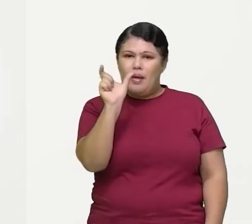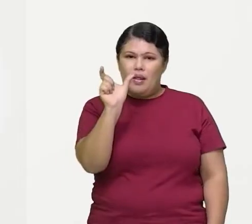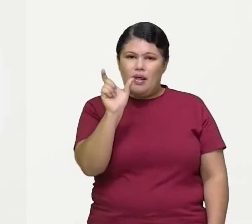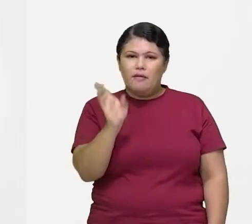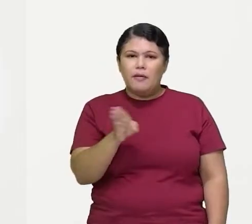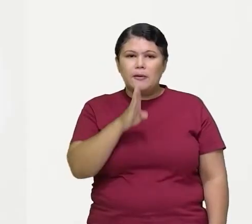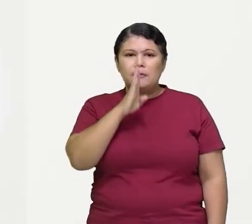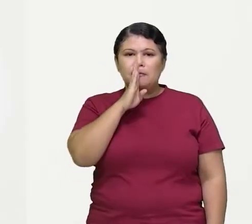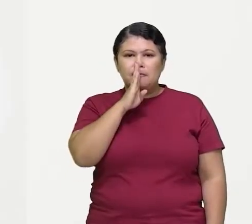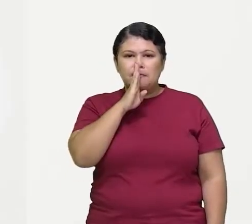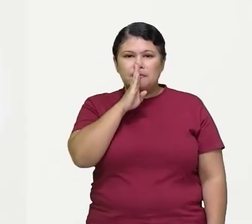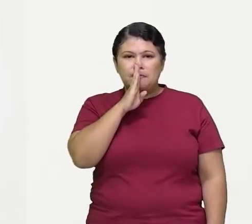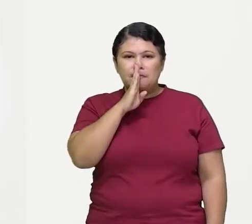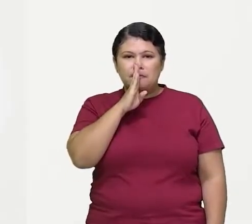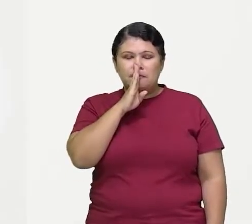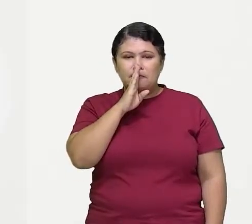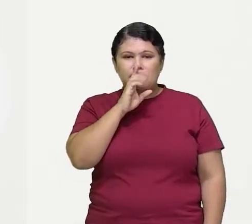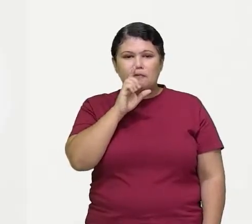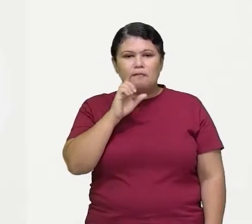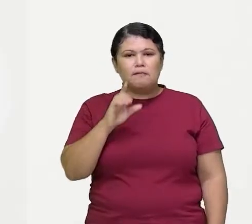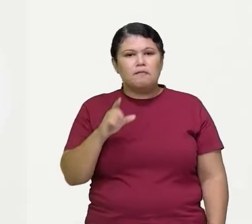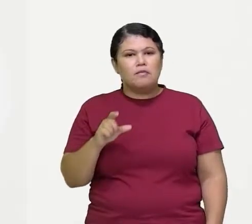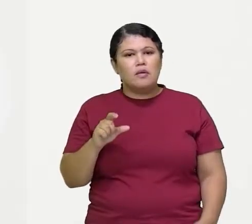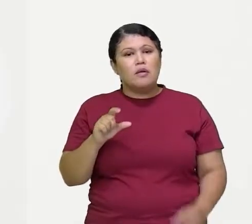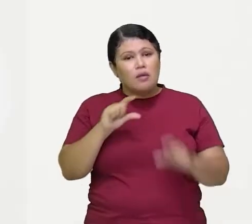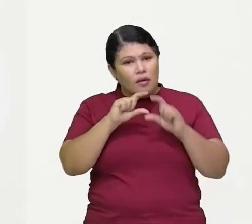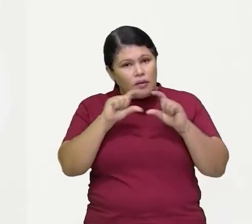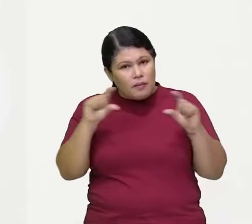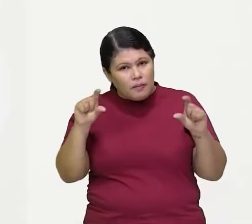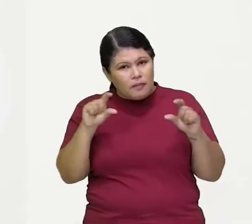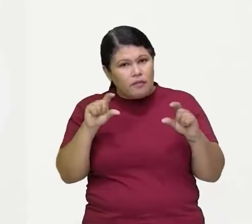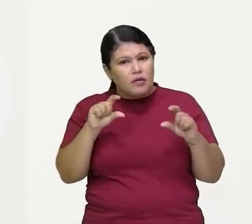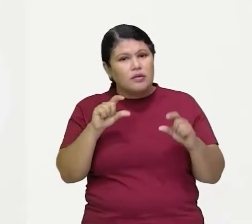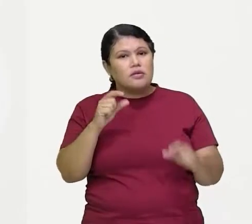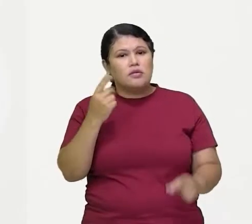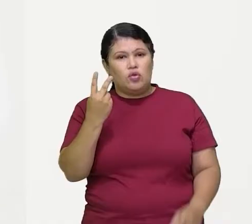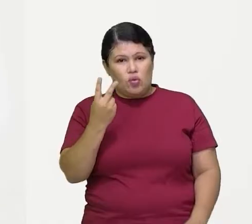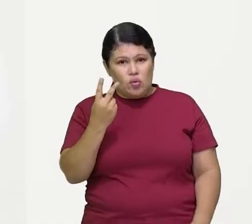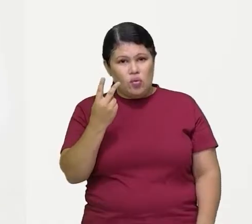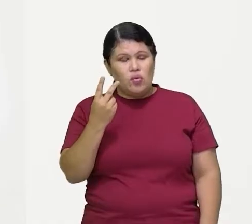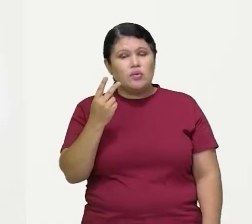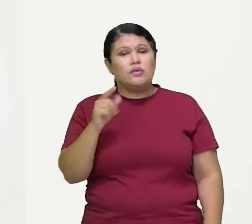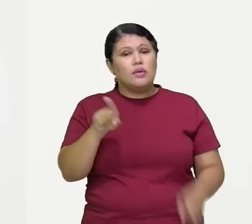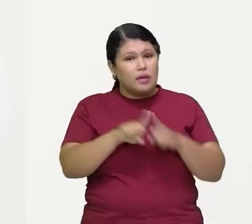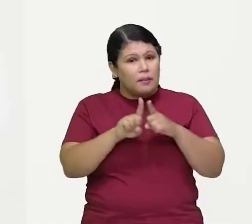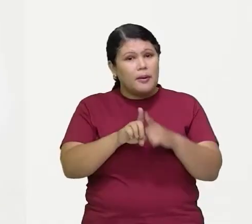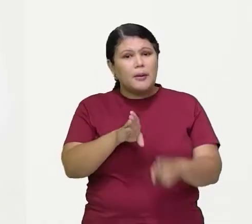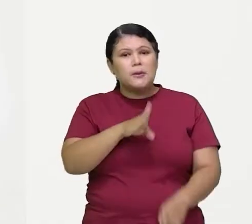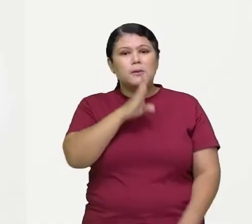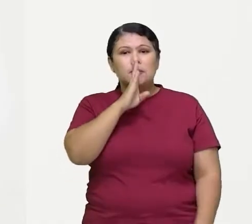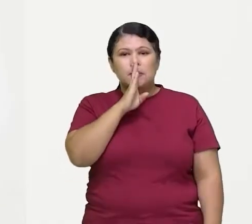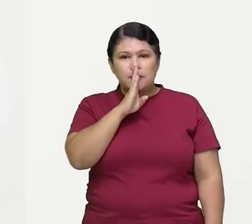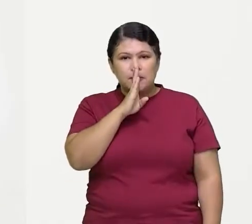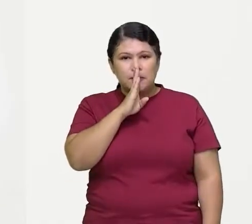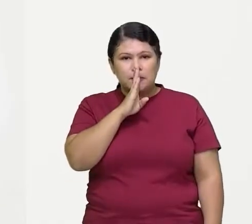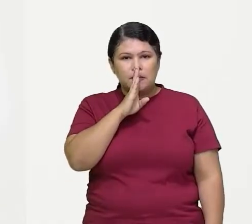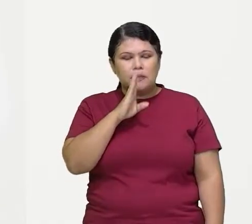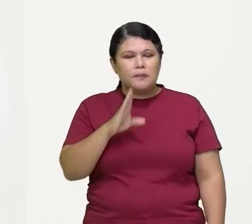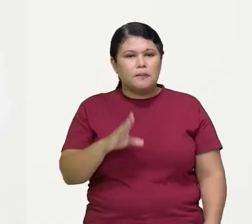silenciosa nessa segunda e tenho a palavra silenciosa na